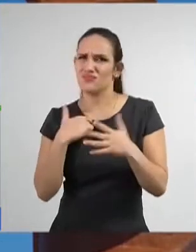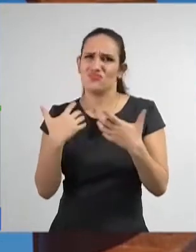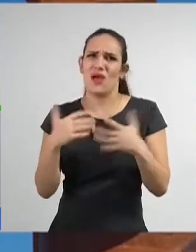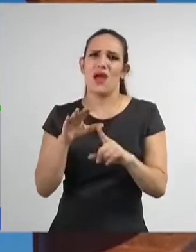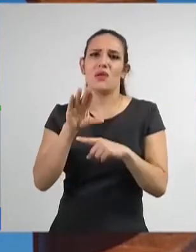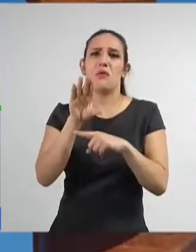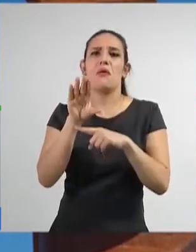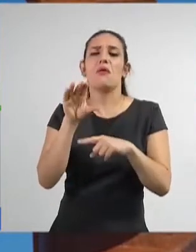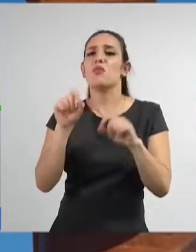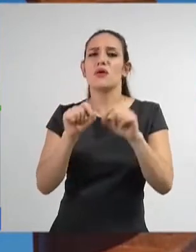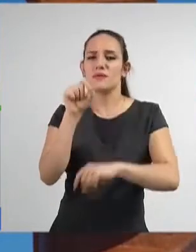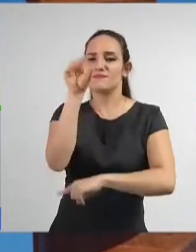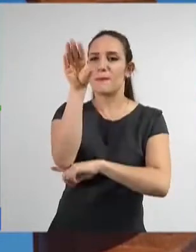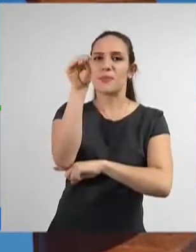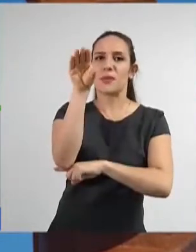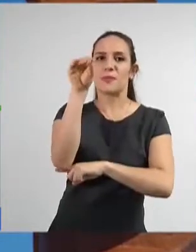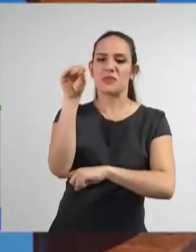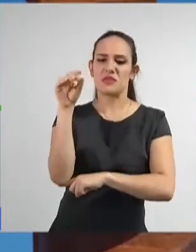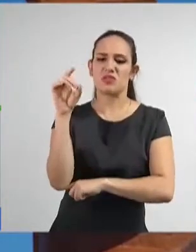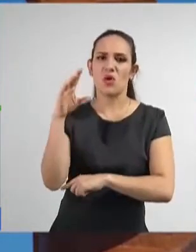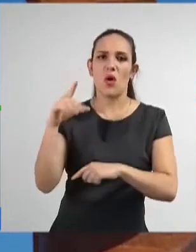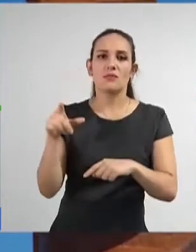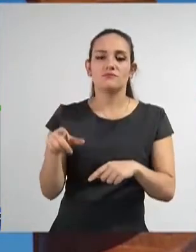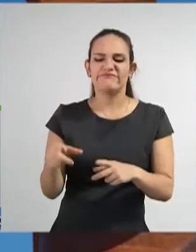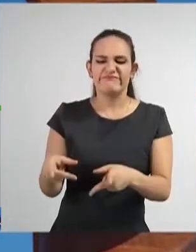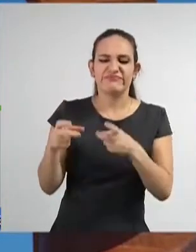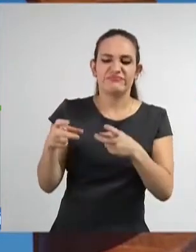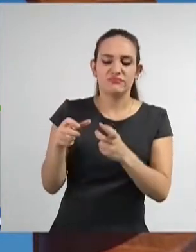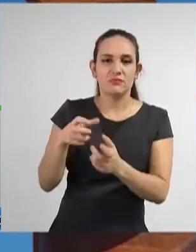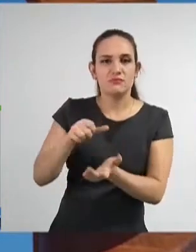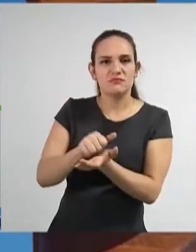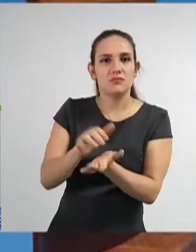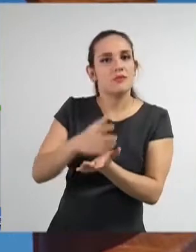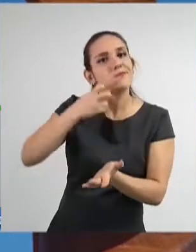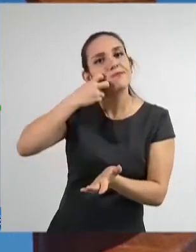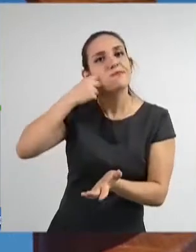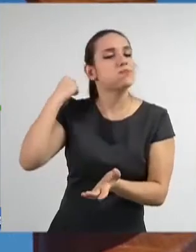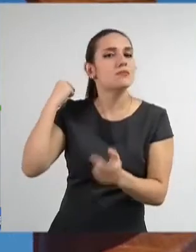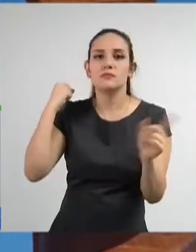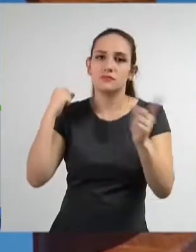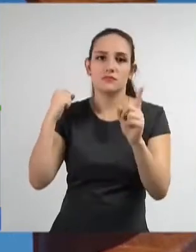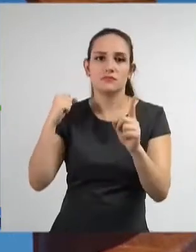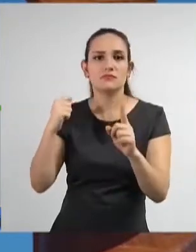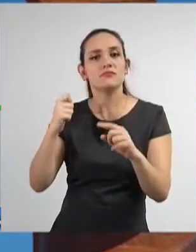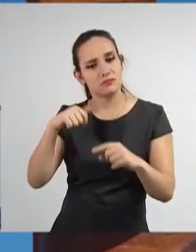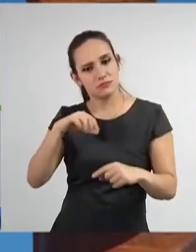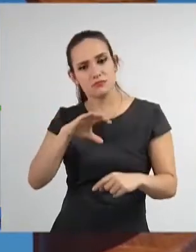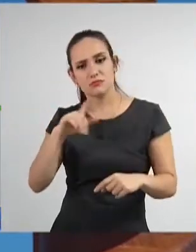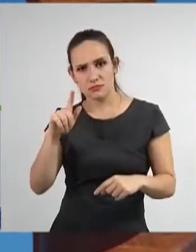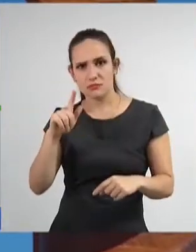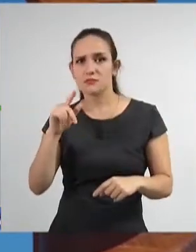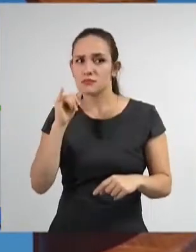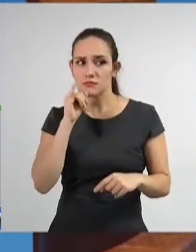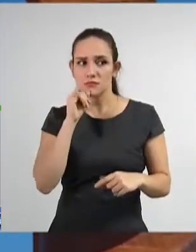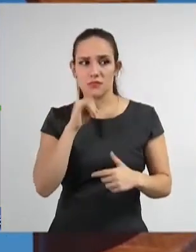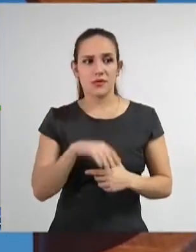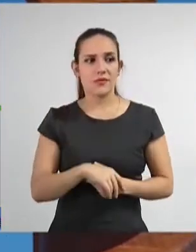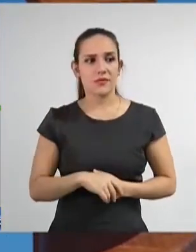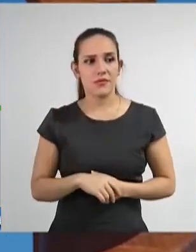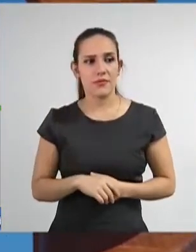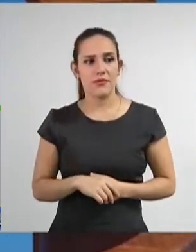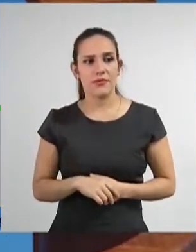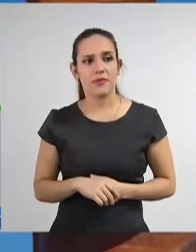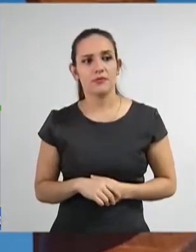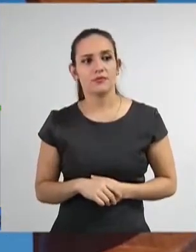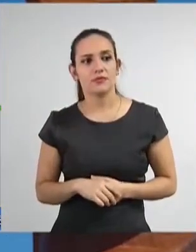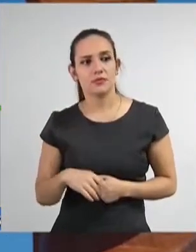que muitas vezes servem só para arrecadar dinheiro. Eu vejo aqui em Campo Grande, por exemplo, às vezes